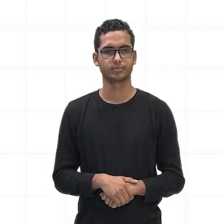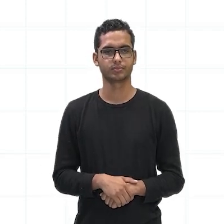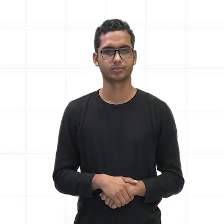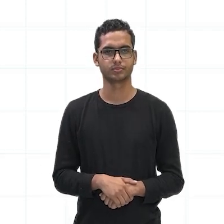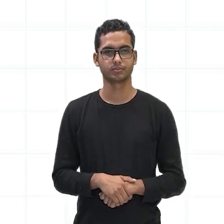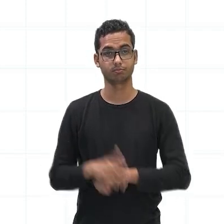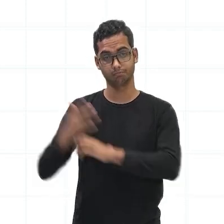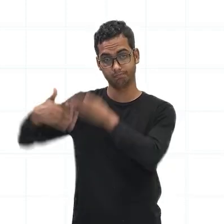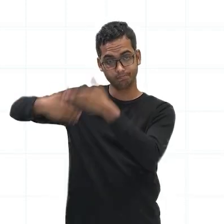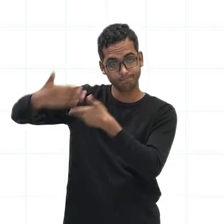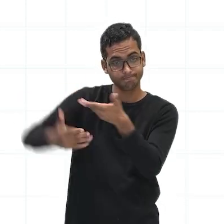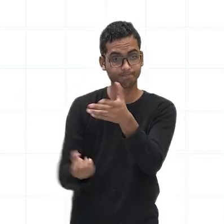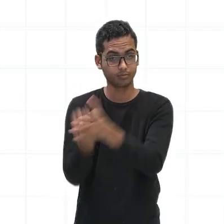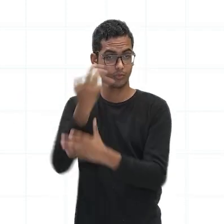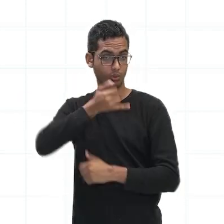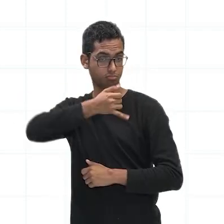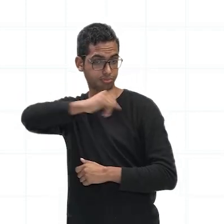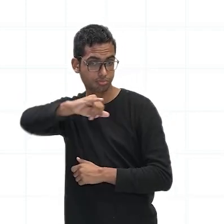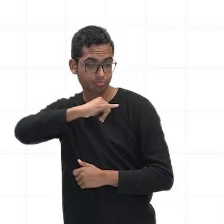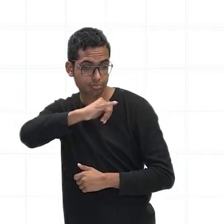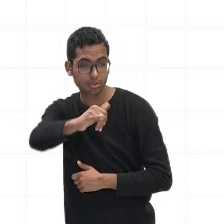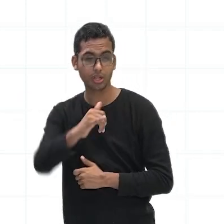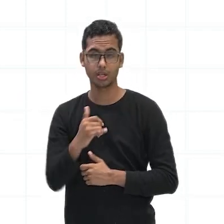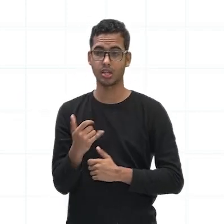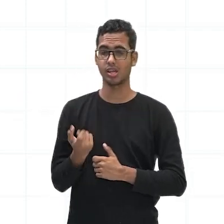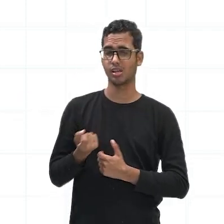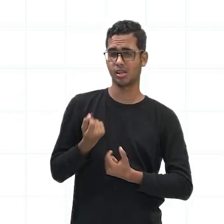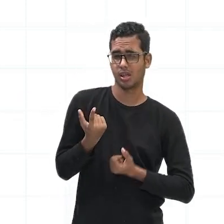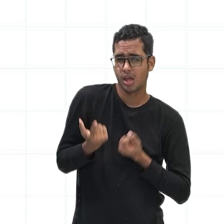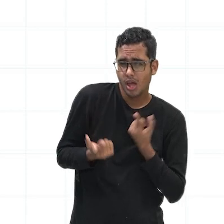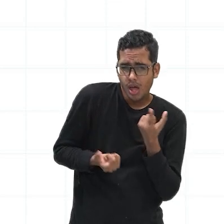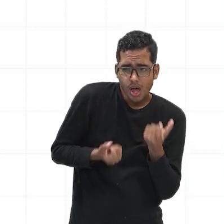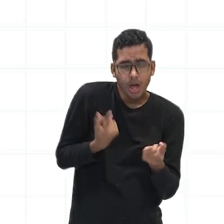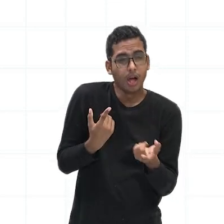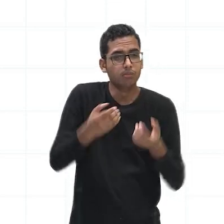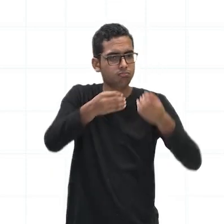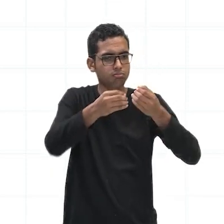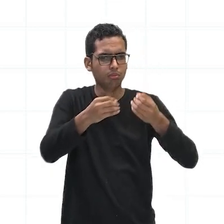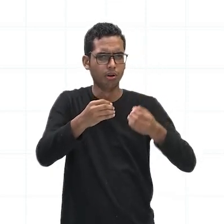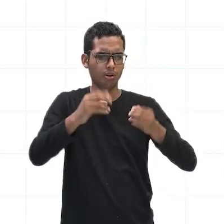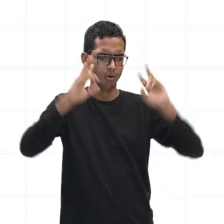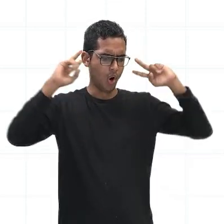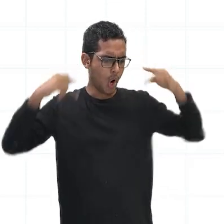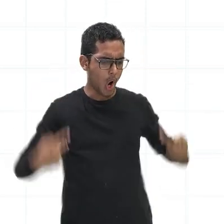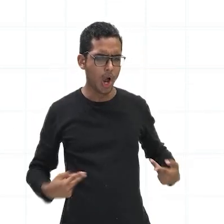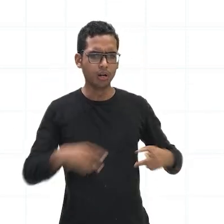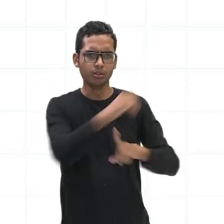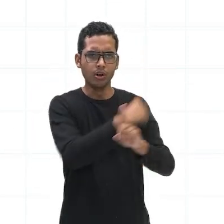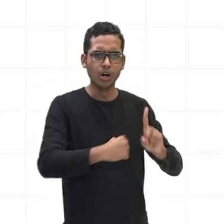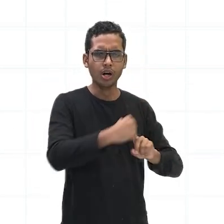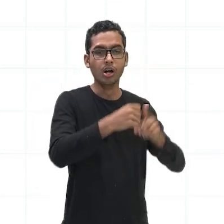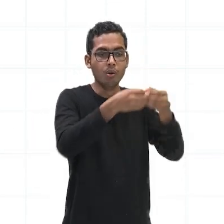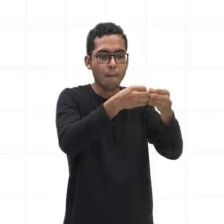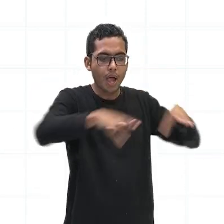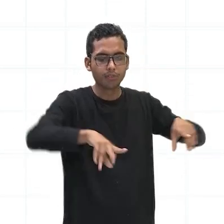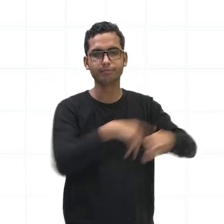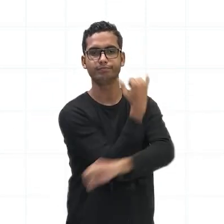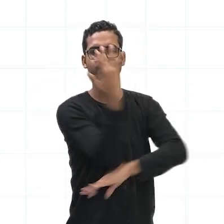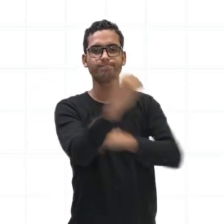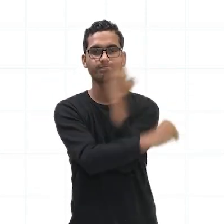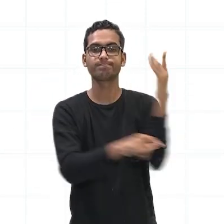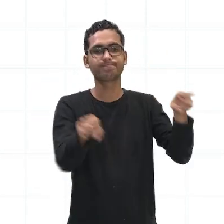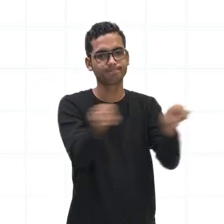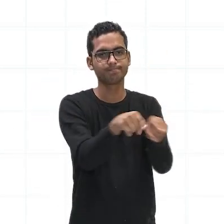processo de geração de energia, muitas vezes, ele é degradante para o homem e para o meio ambiente. Por quê? Observa aí